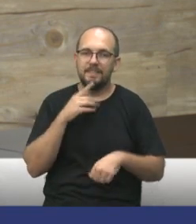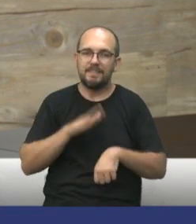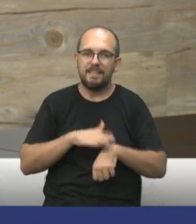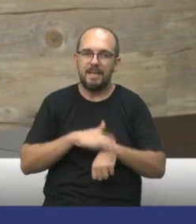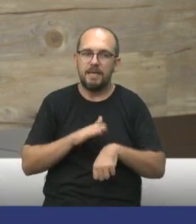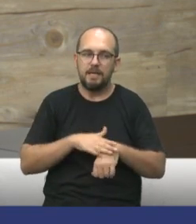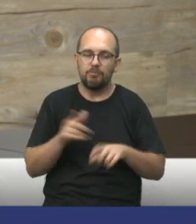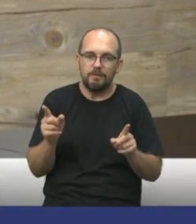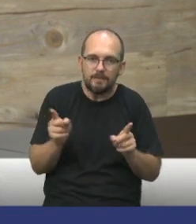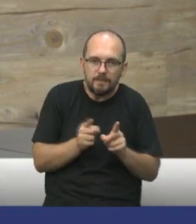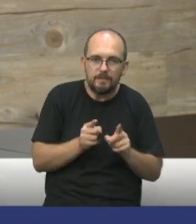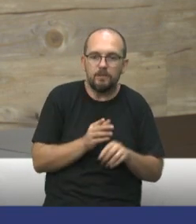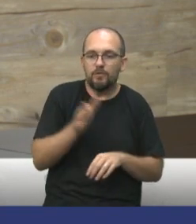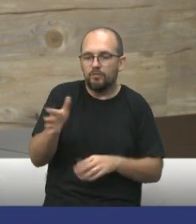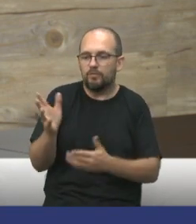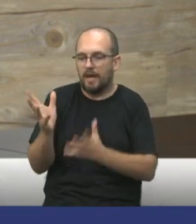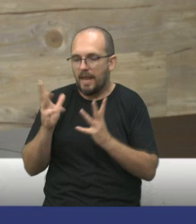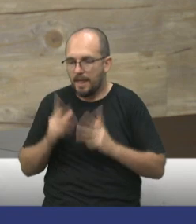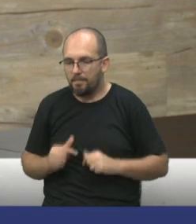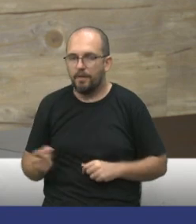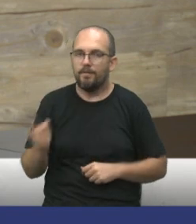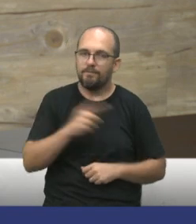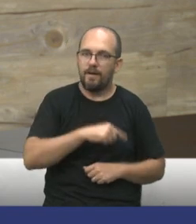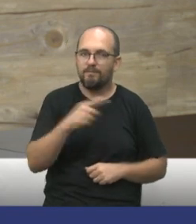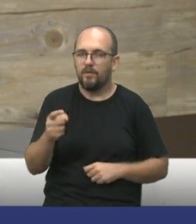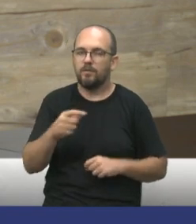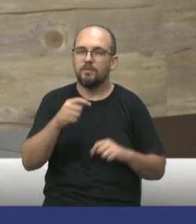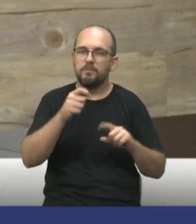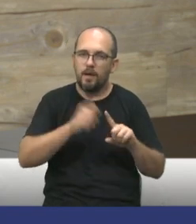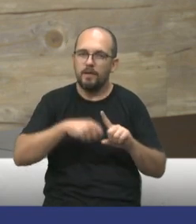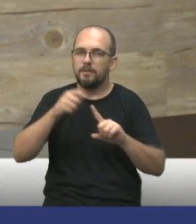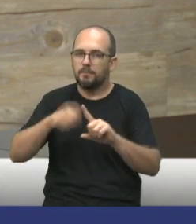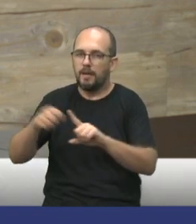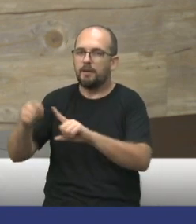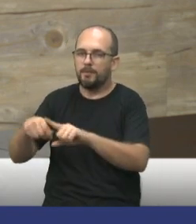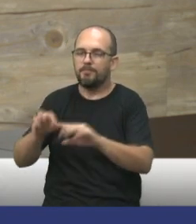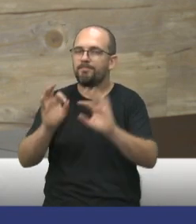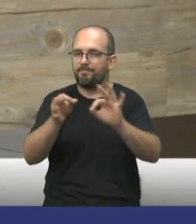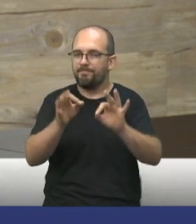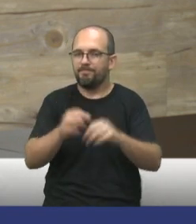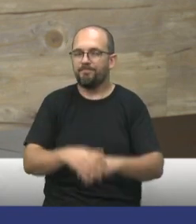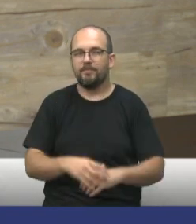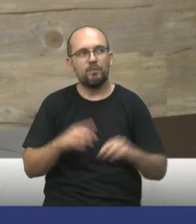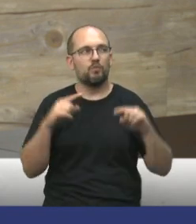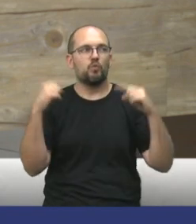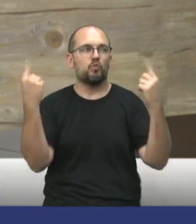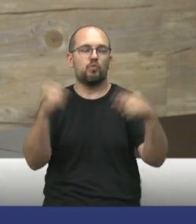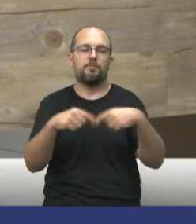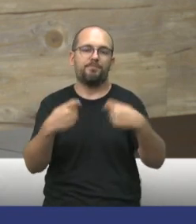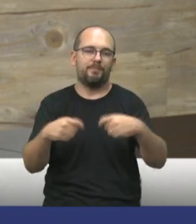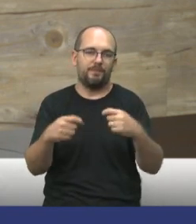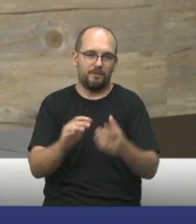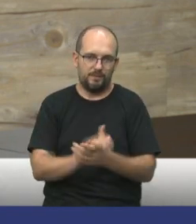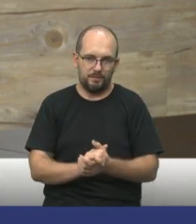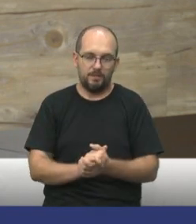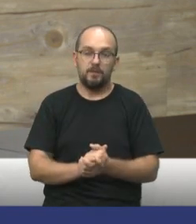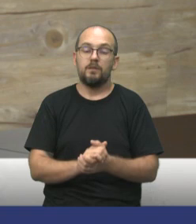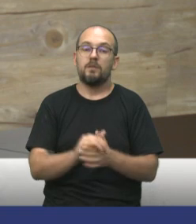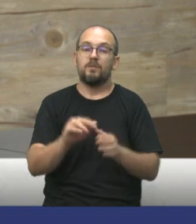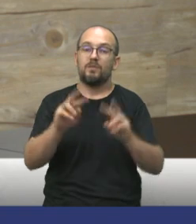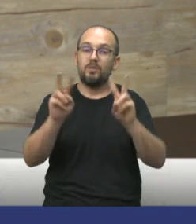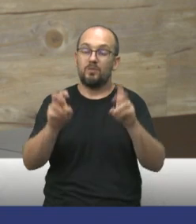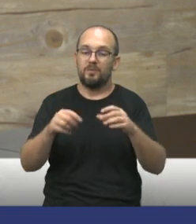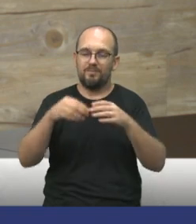feito com uma limpeza constante. E um outro ponto que a gente sabe é que essa questão dos